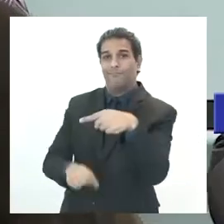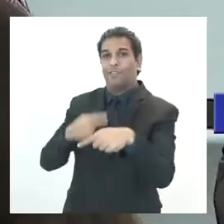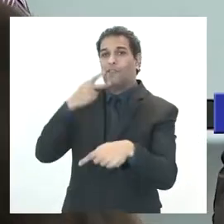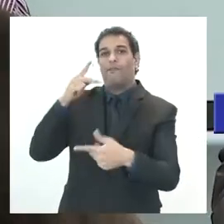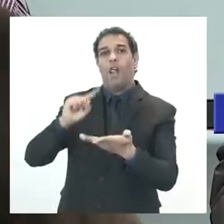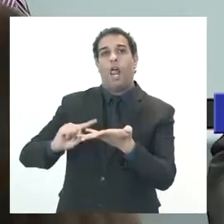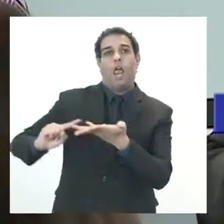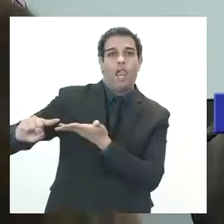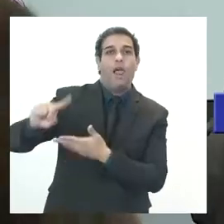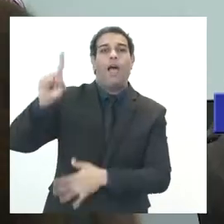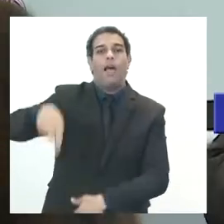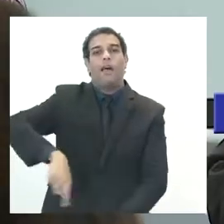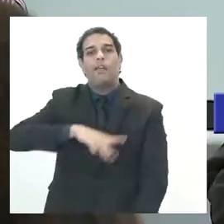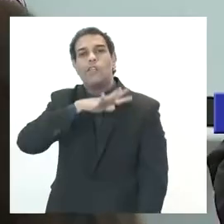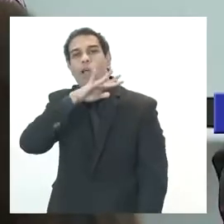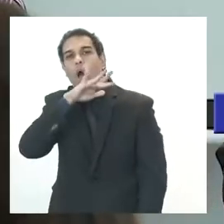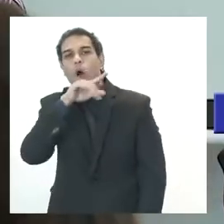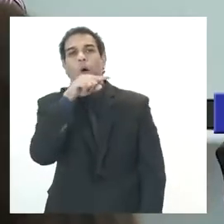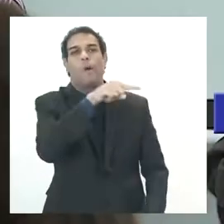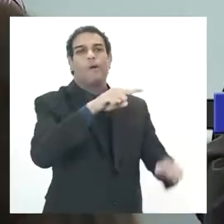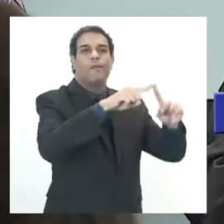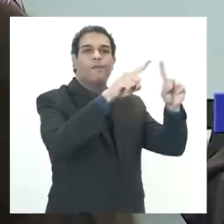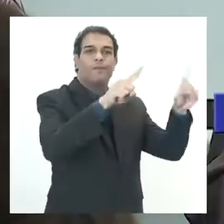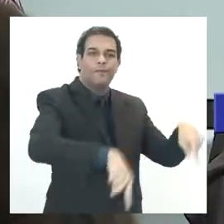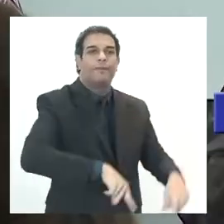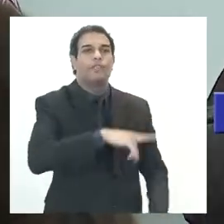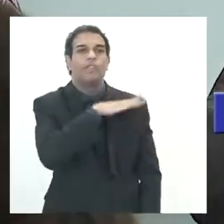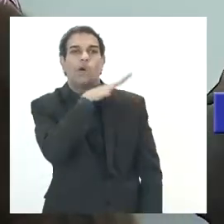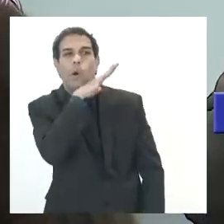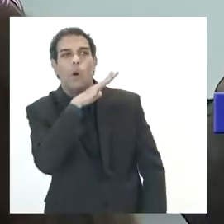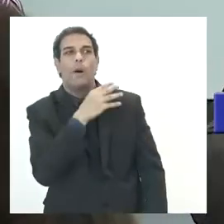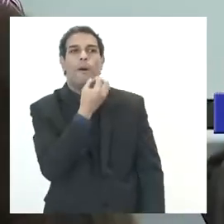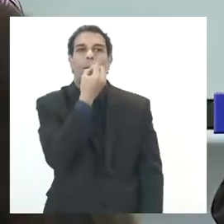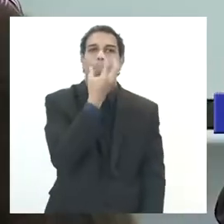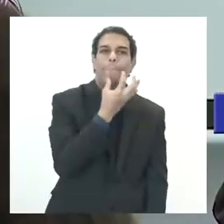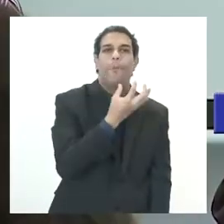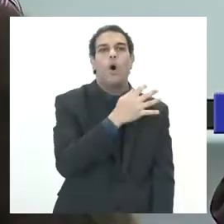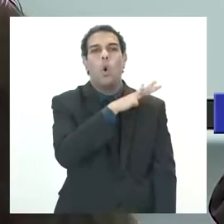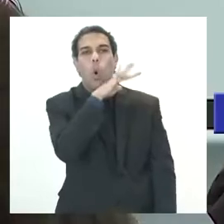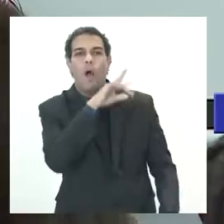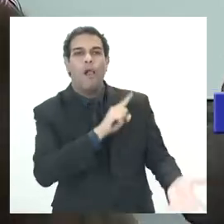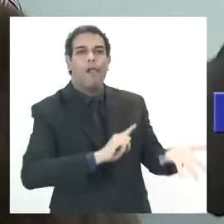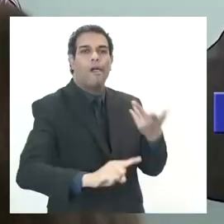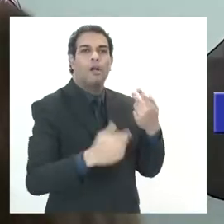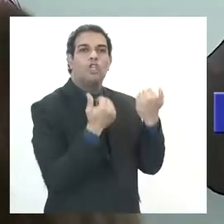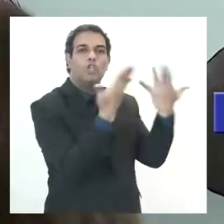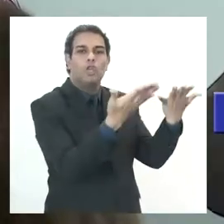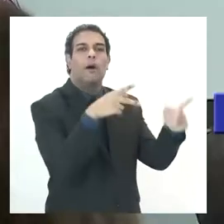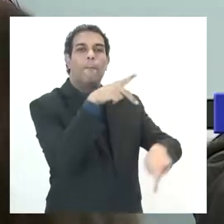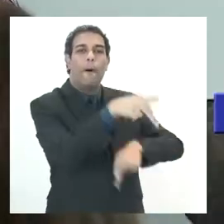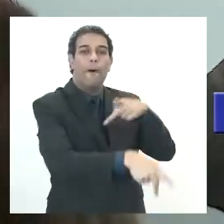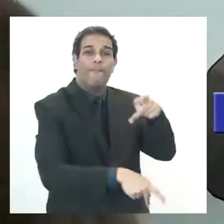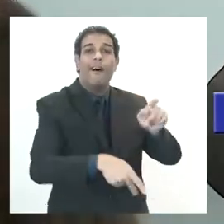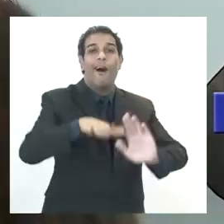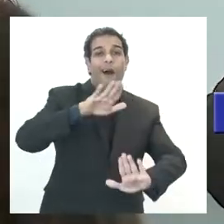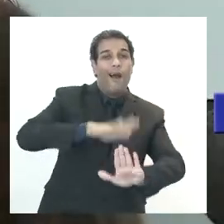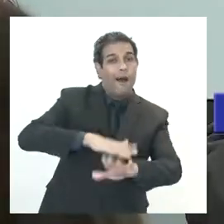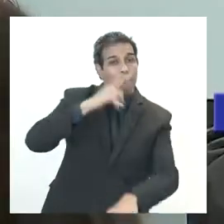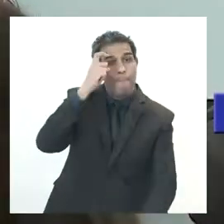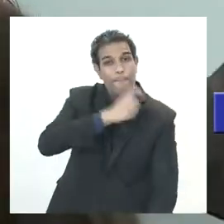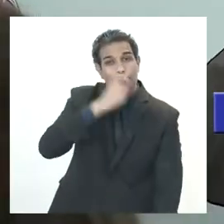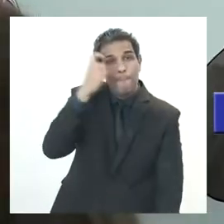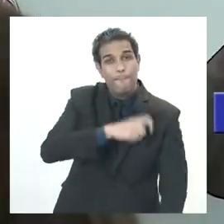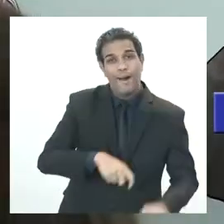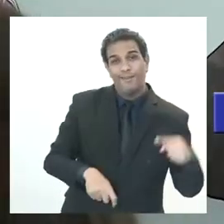serviço público é ruim que o serviço público não é bom que o serviço público não atende a você Ele está lhe contando uma mentira e tentando